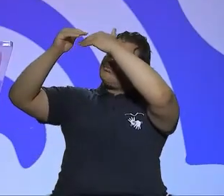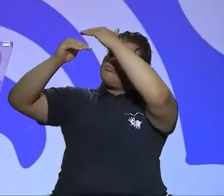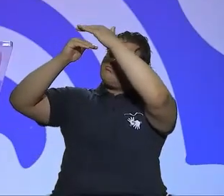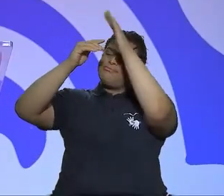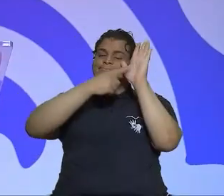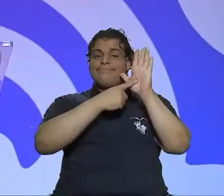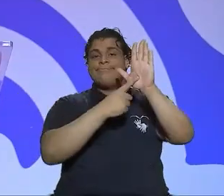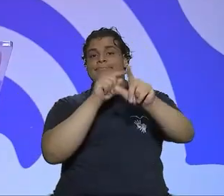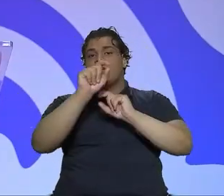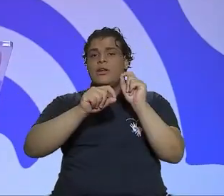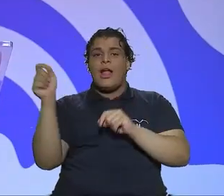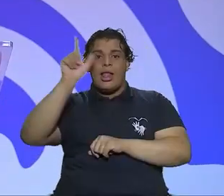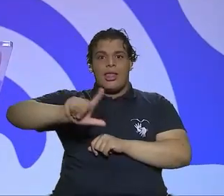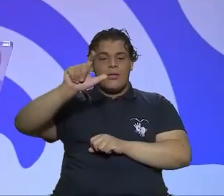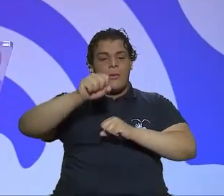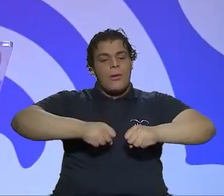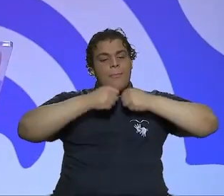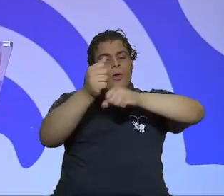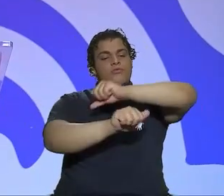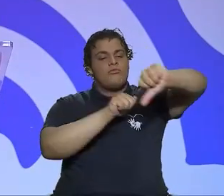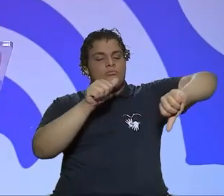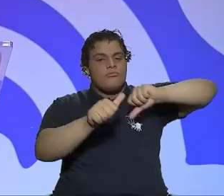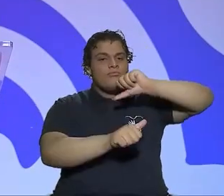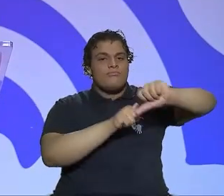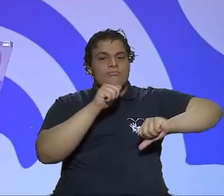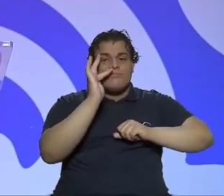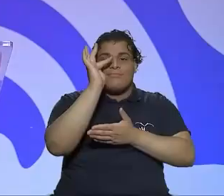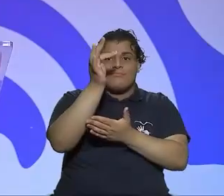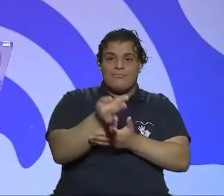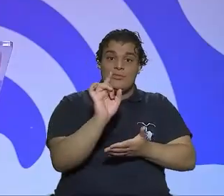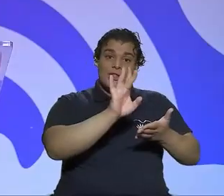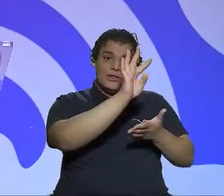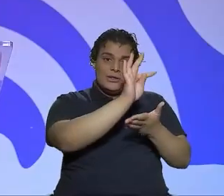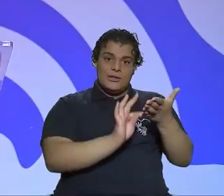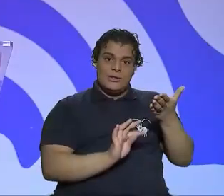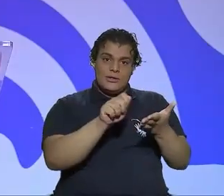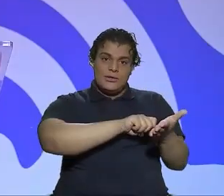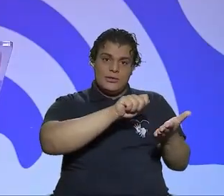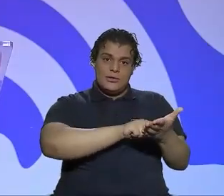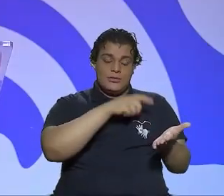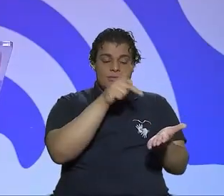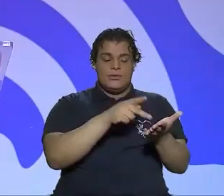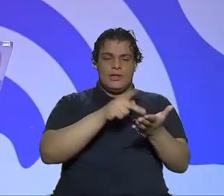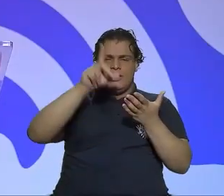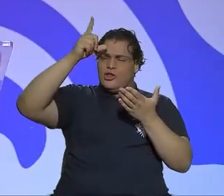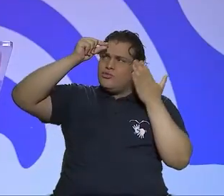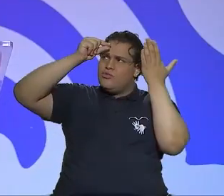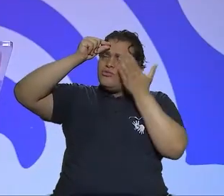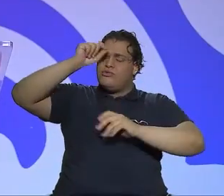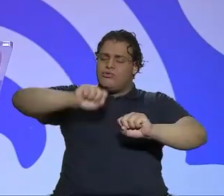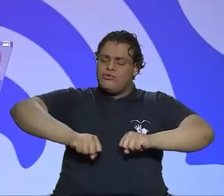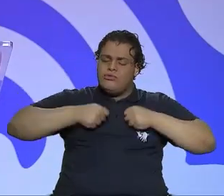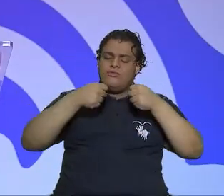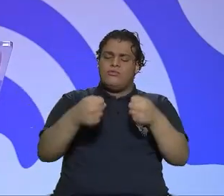que a literatura pode transformar destinos e que cada texto escrito, com verdade e dedicação,